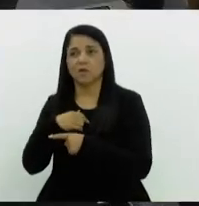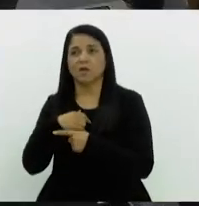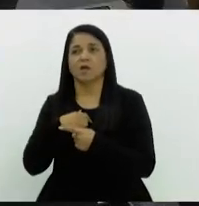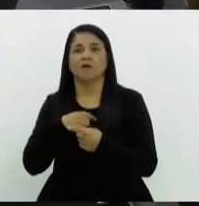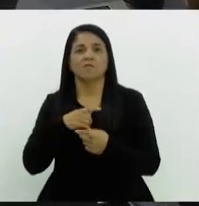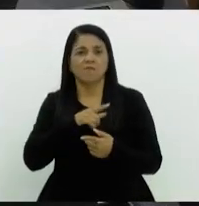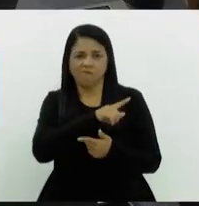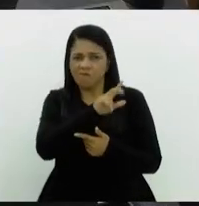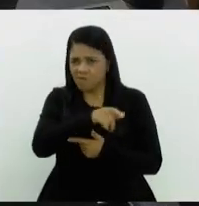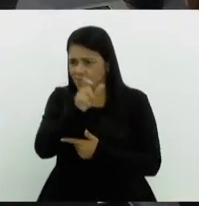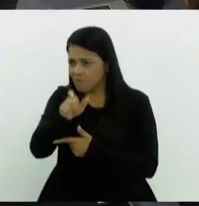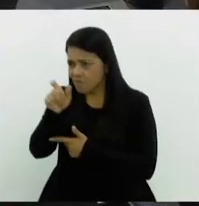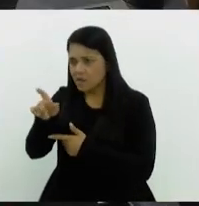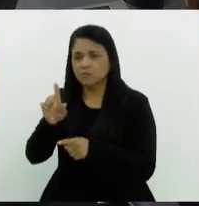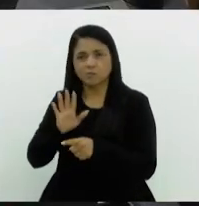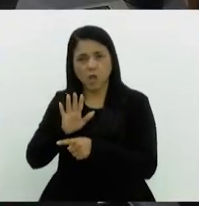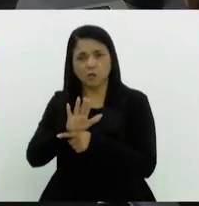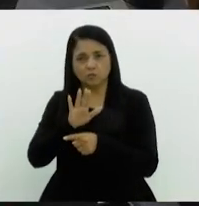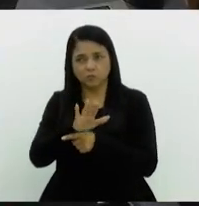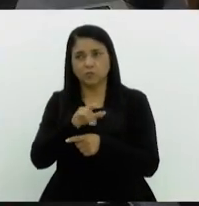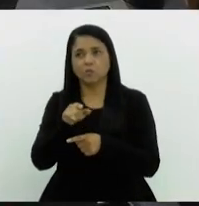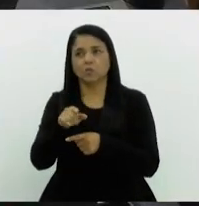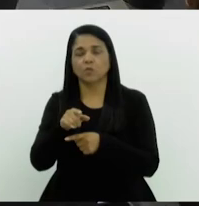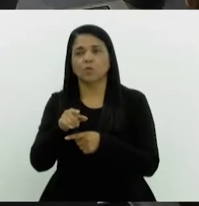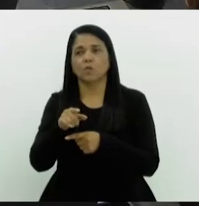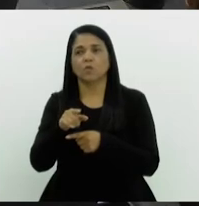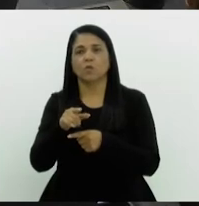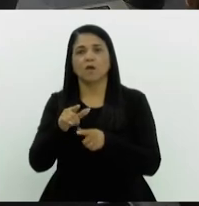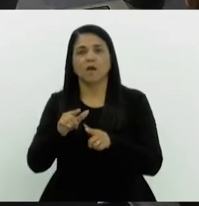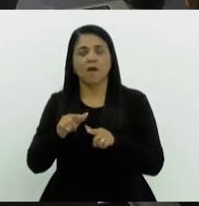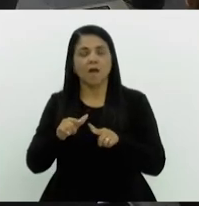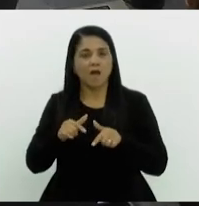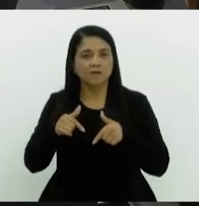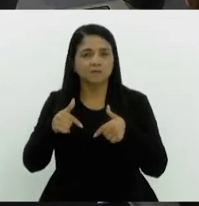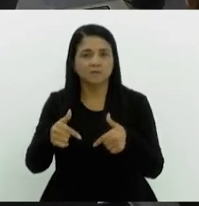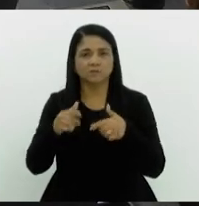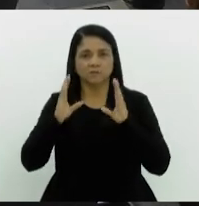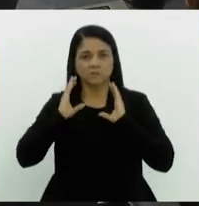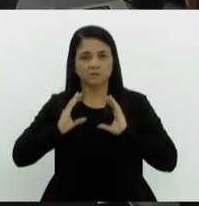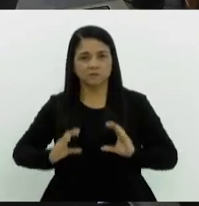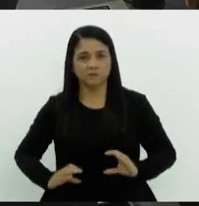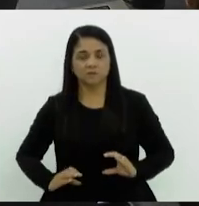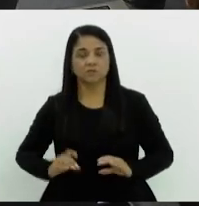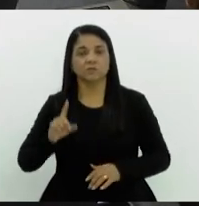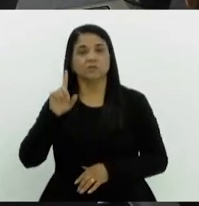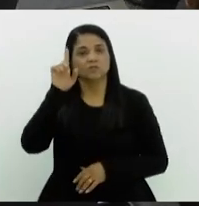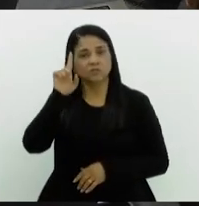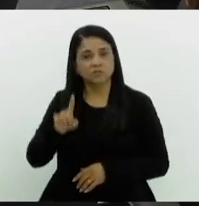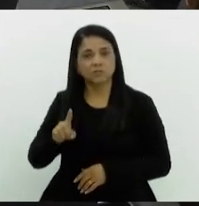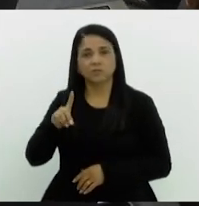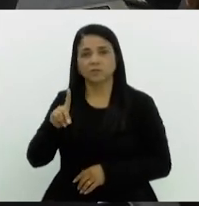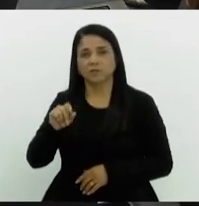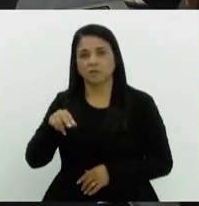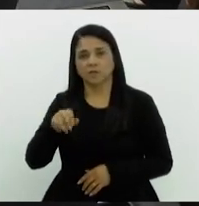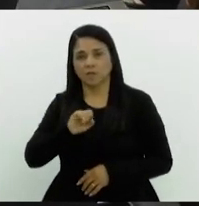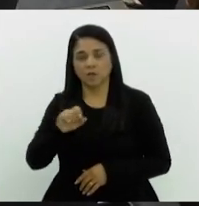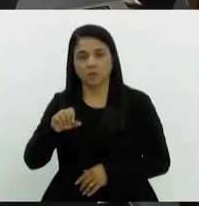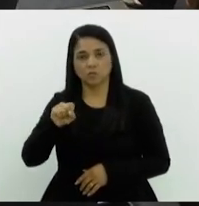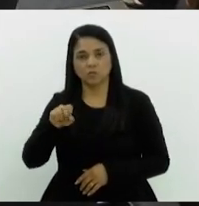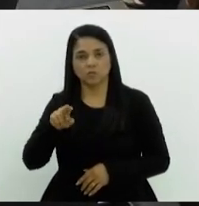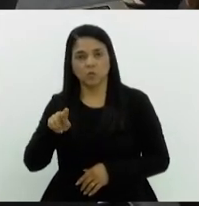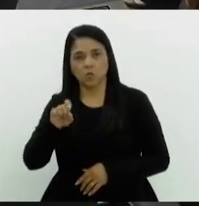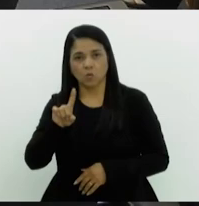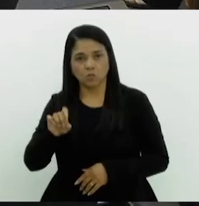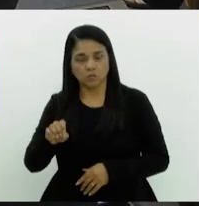seguramente vários aqui deram, eu dei para a entidade Ação da Cidadania, dirigida pelo Daniel de Souza, filho do nosso saudoso